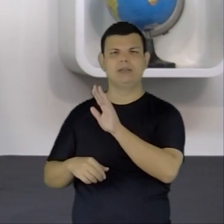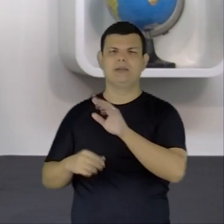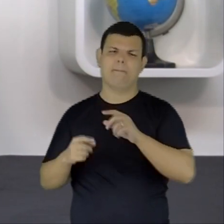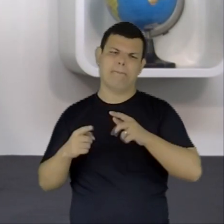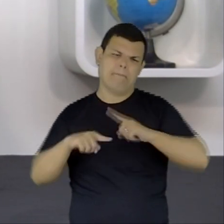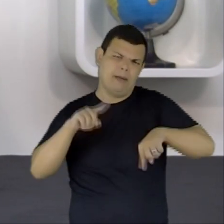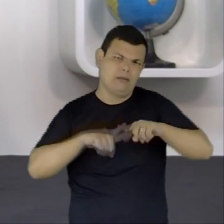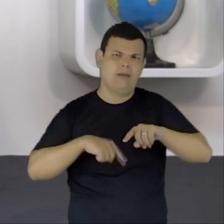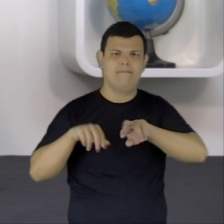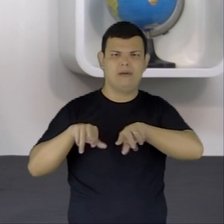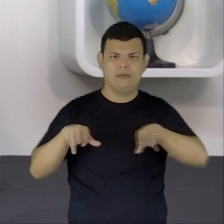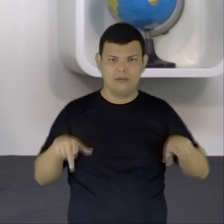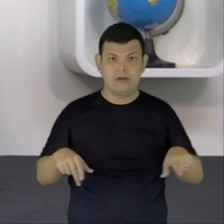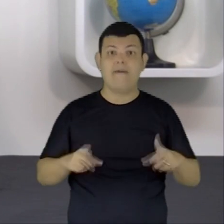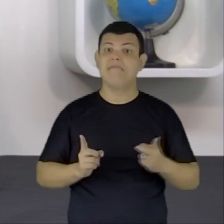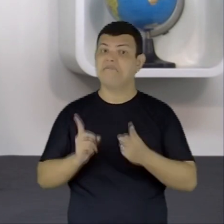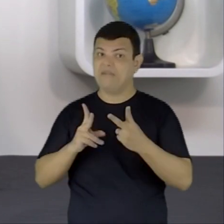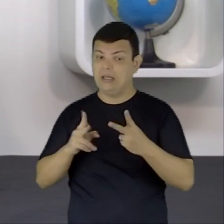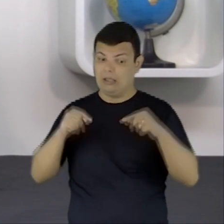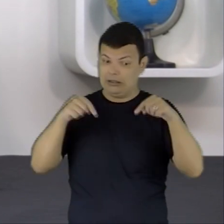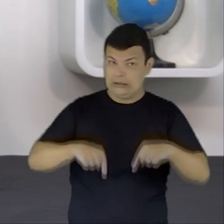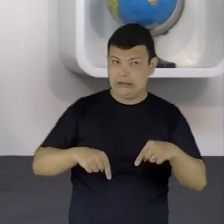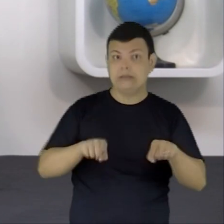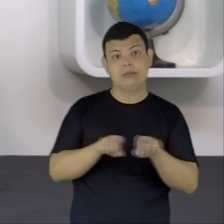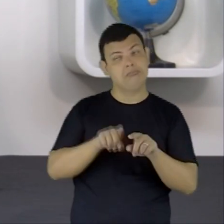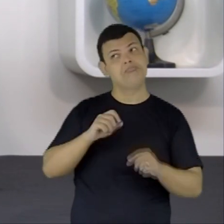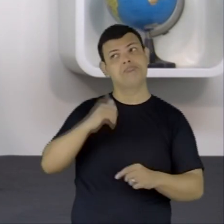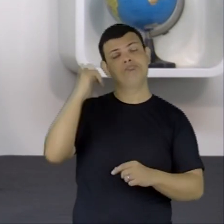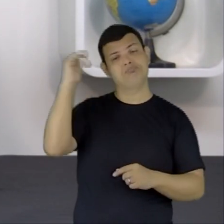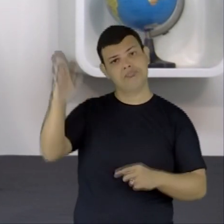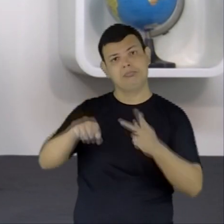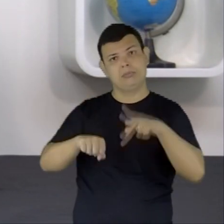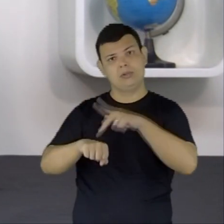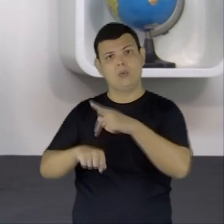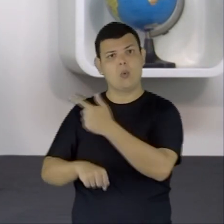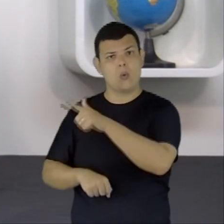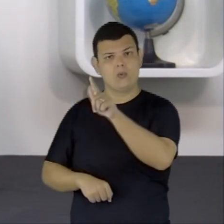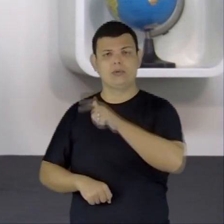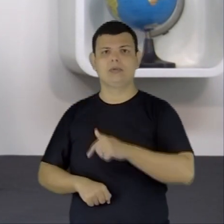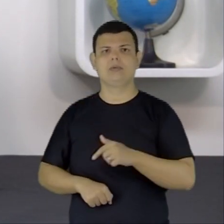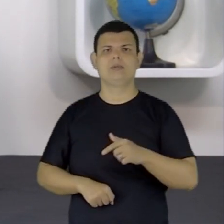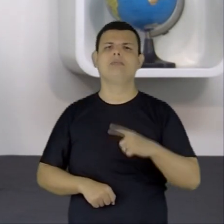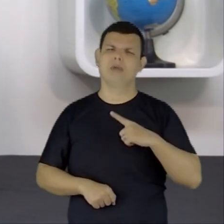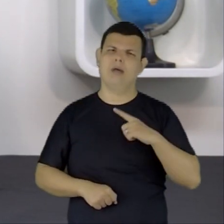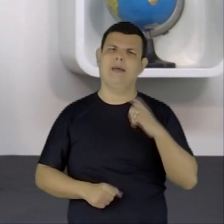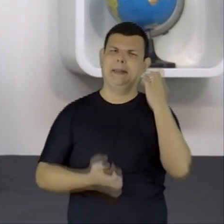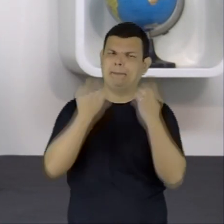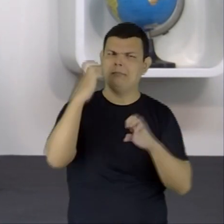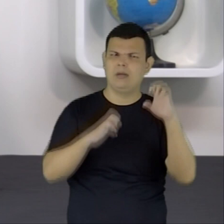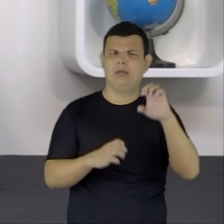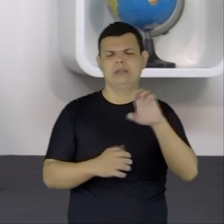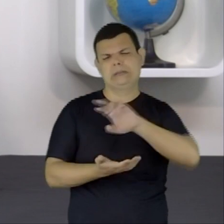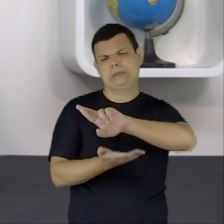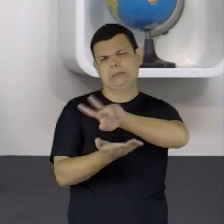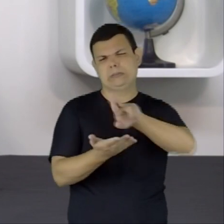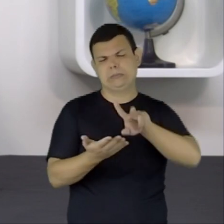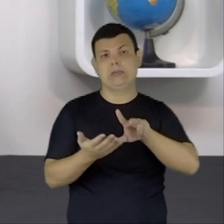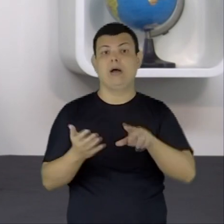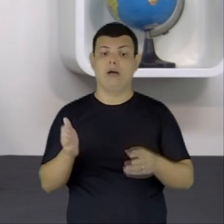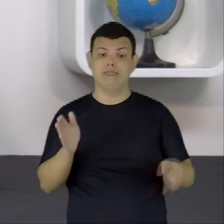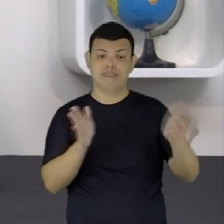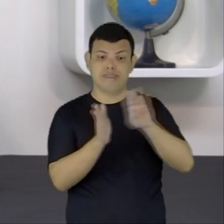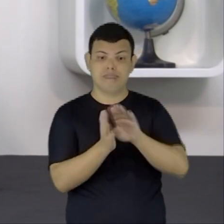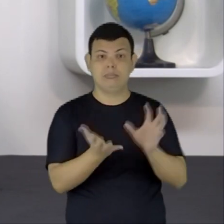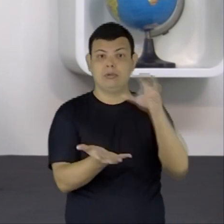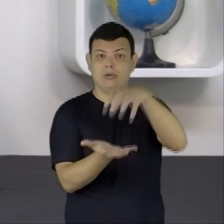venda interna e externa para outros países. Então, muitas empresas se instalaram na